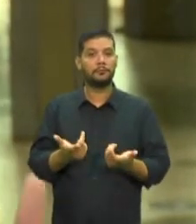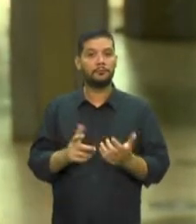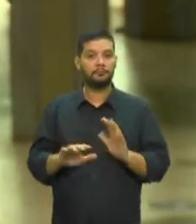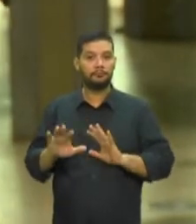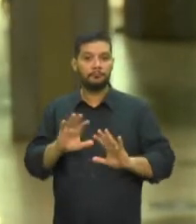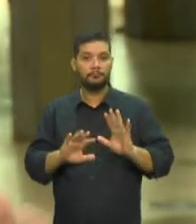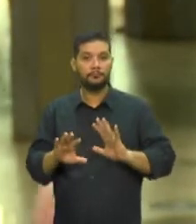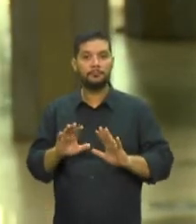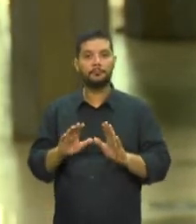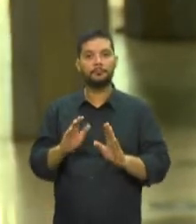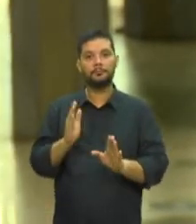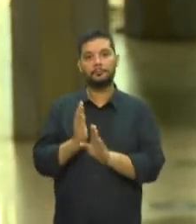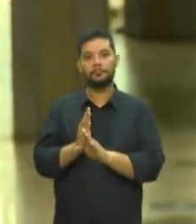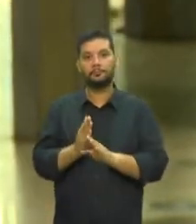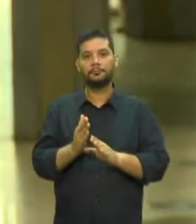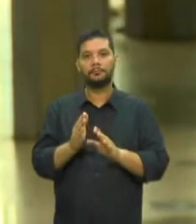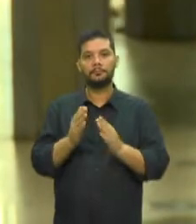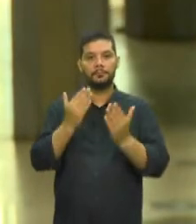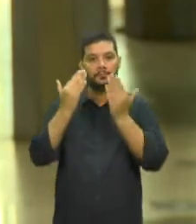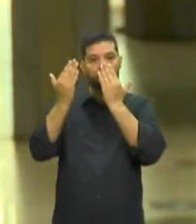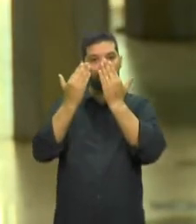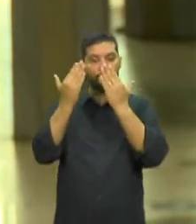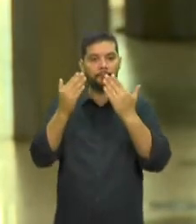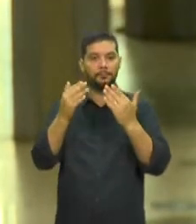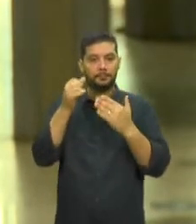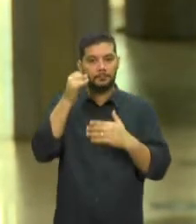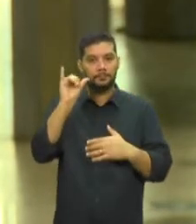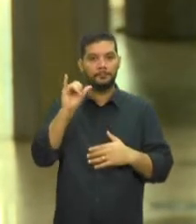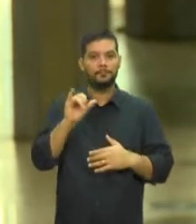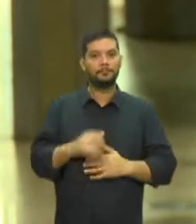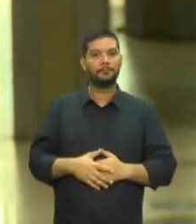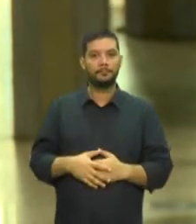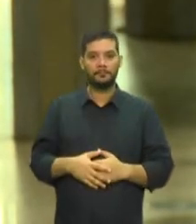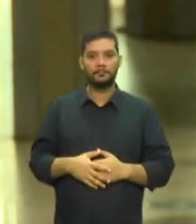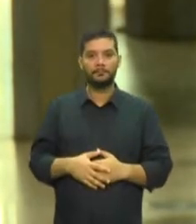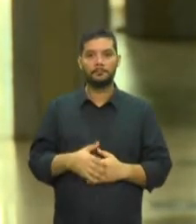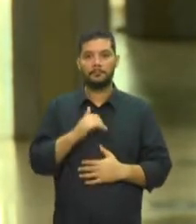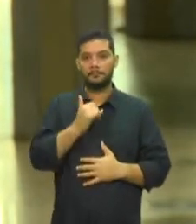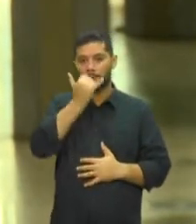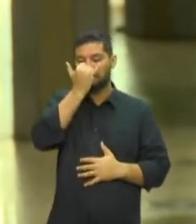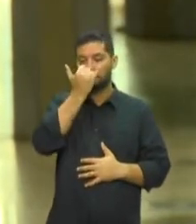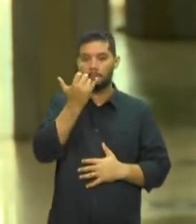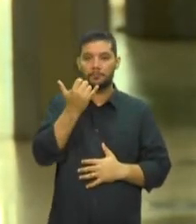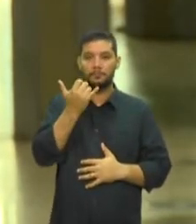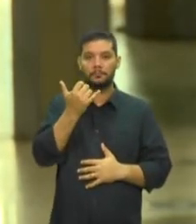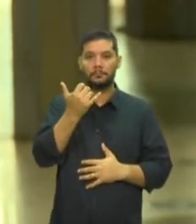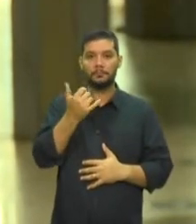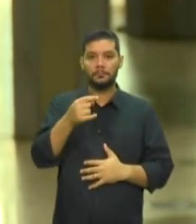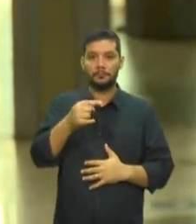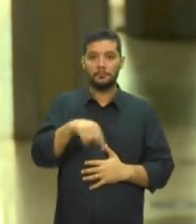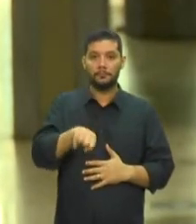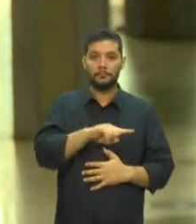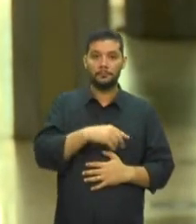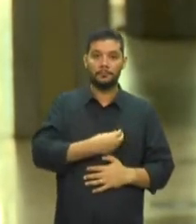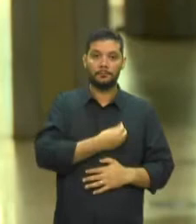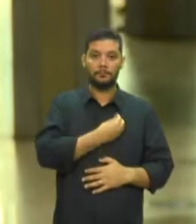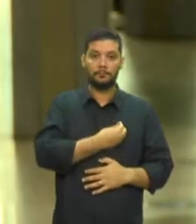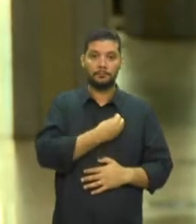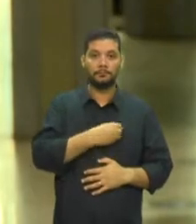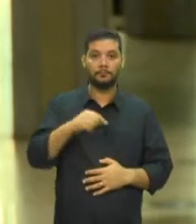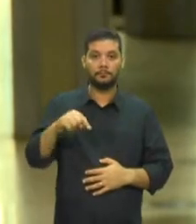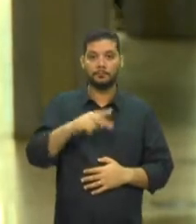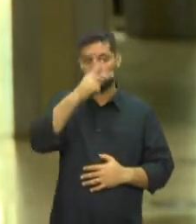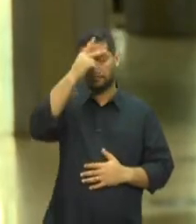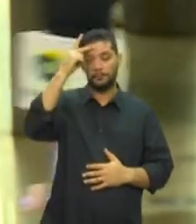através da psiquiatria, da psicologia, e evitar, né, que essa tragédia, né, venha aí abater a vida, não só da pessoa que falece, mas também de